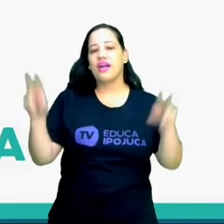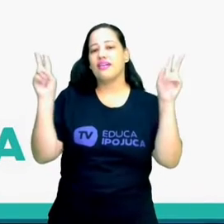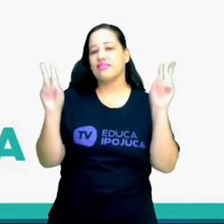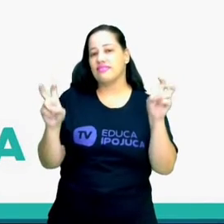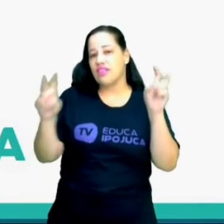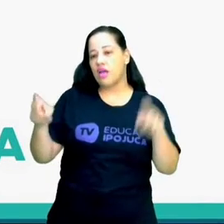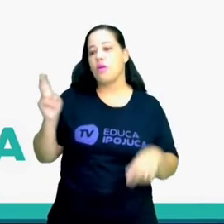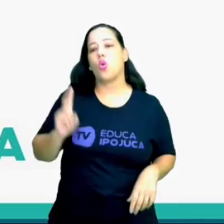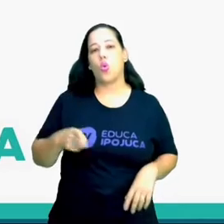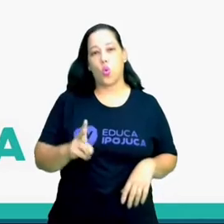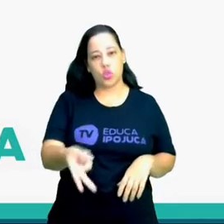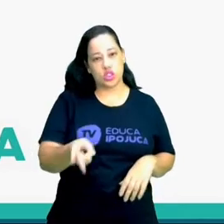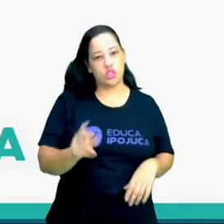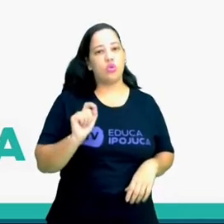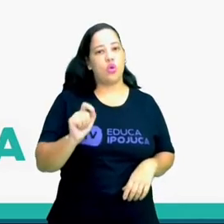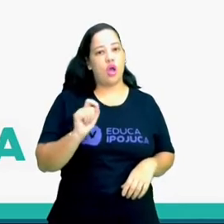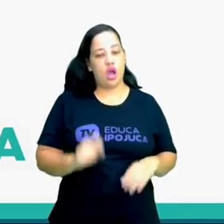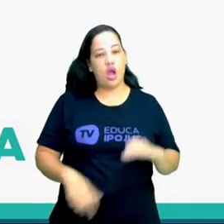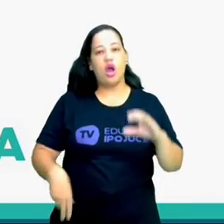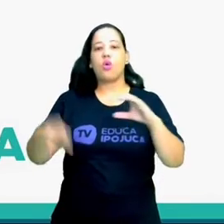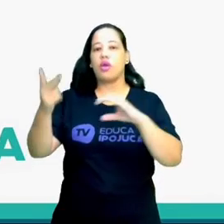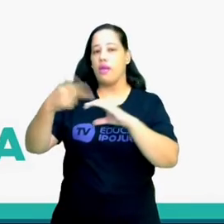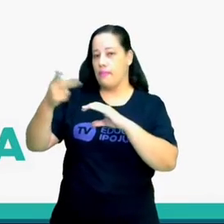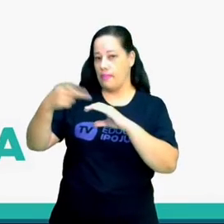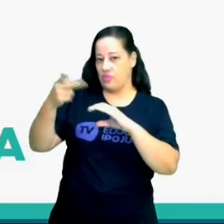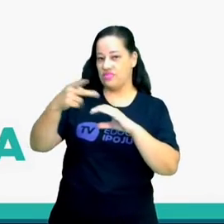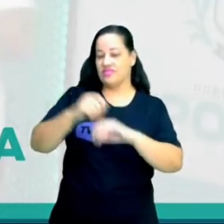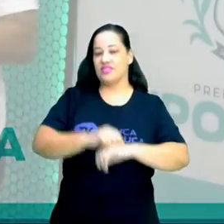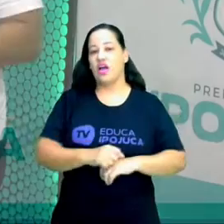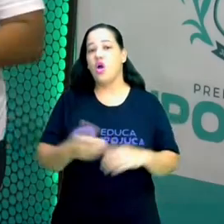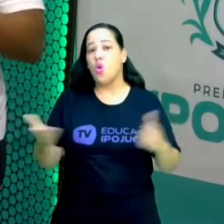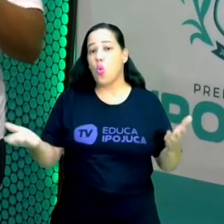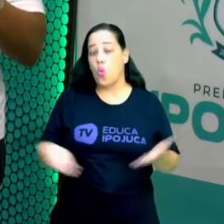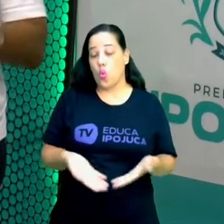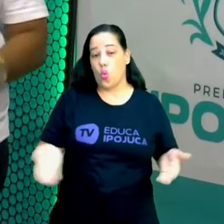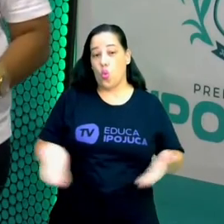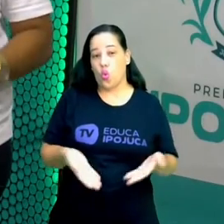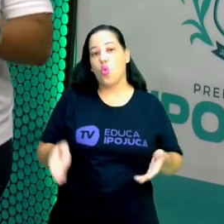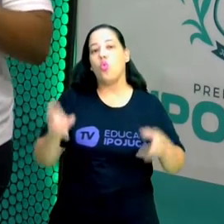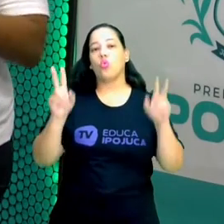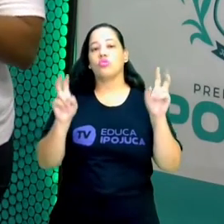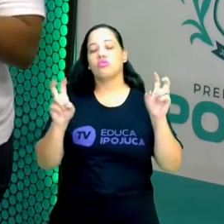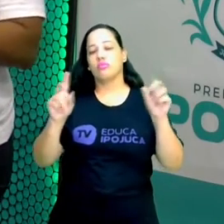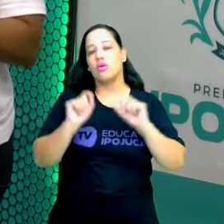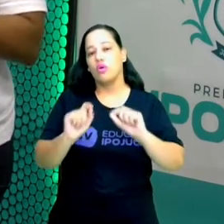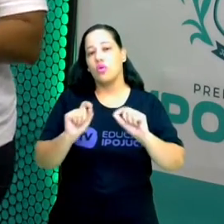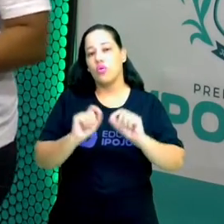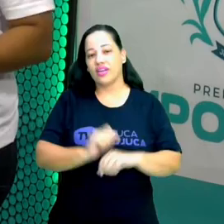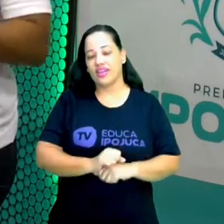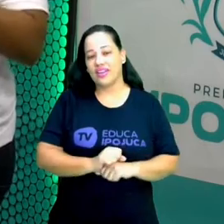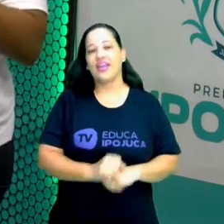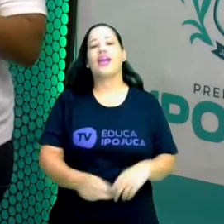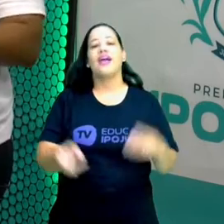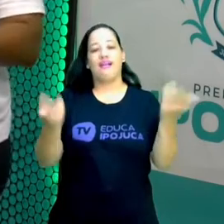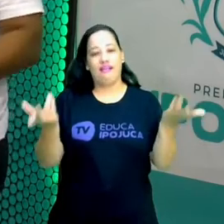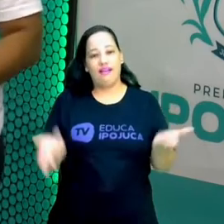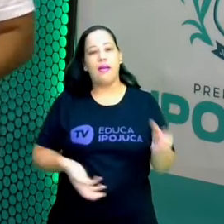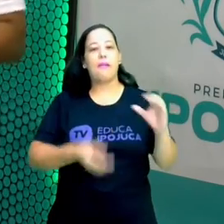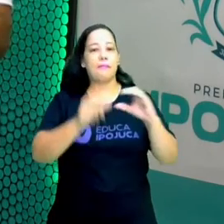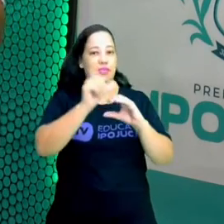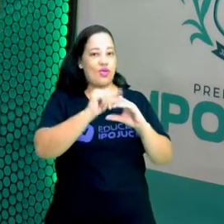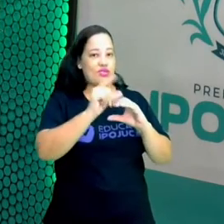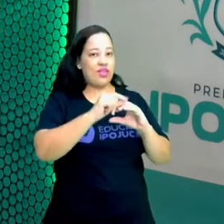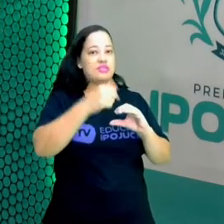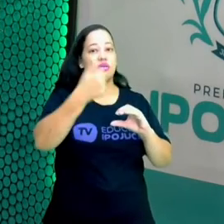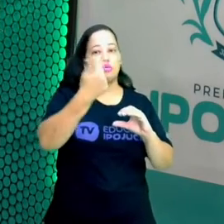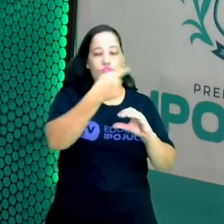continuação de potências, mas hoje abordaremos sobre potências com expoente